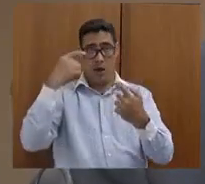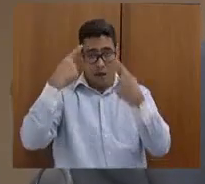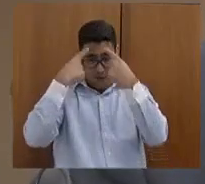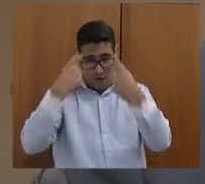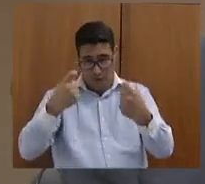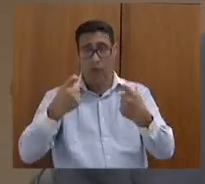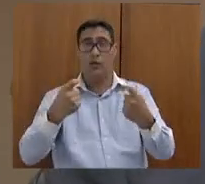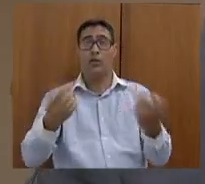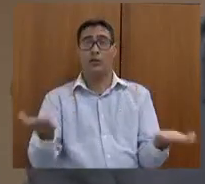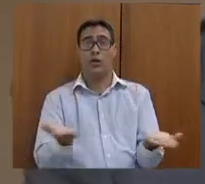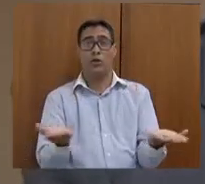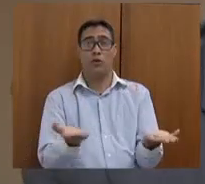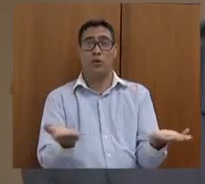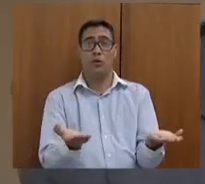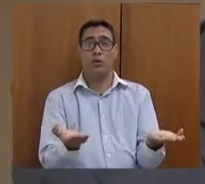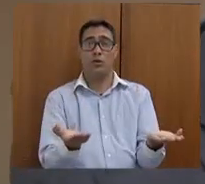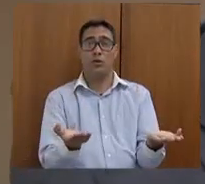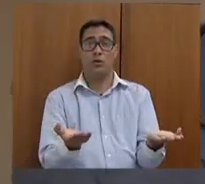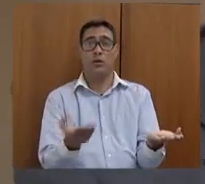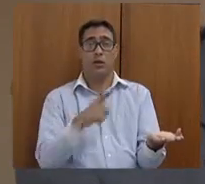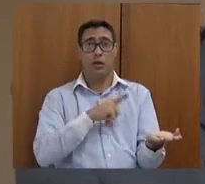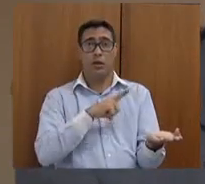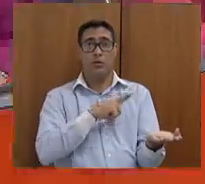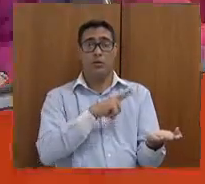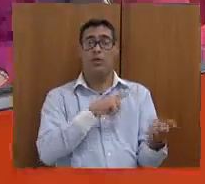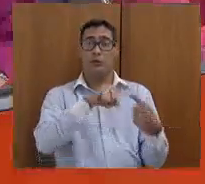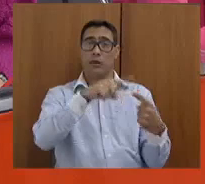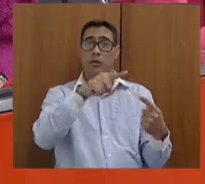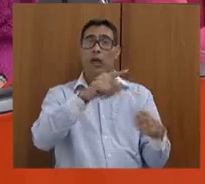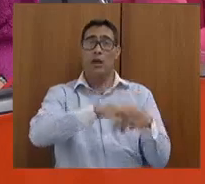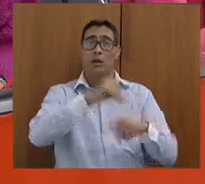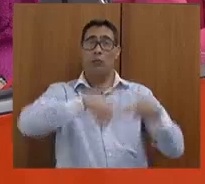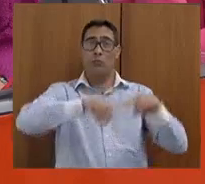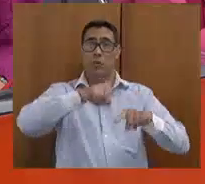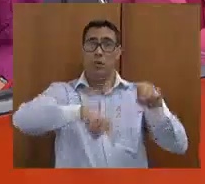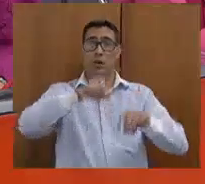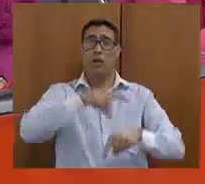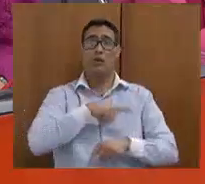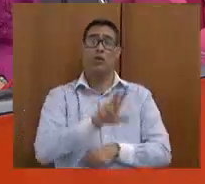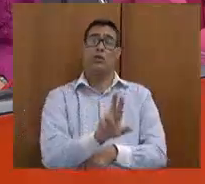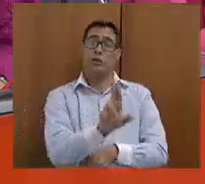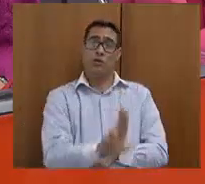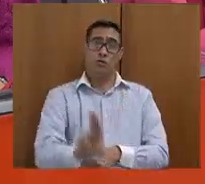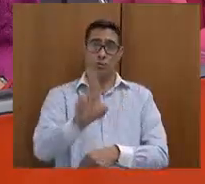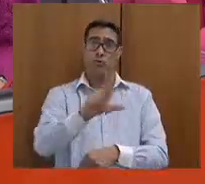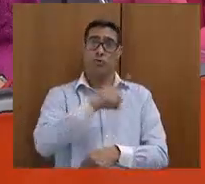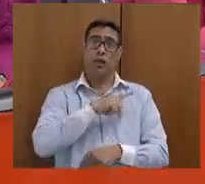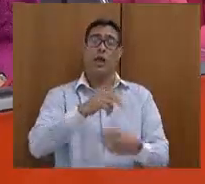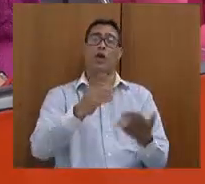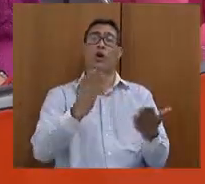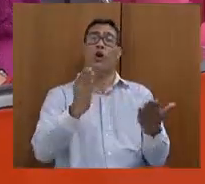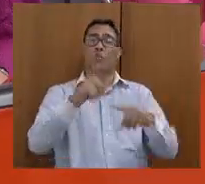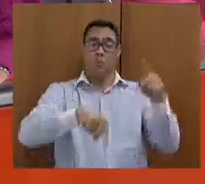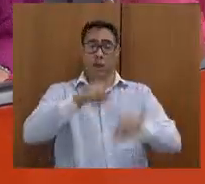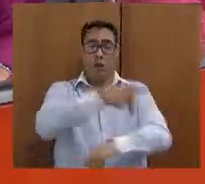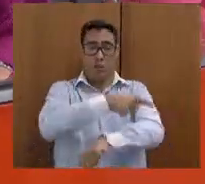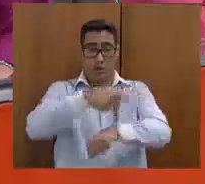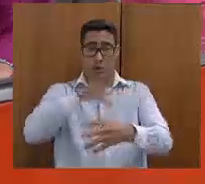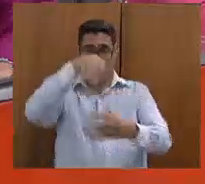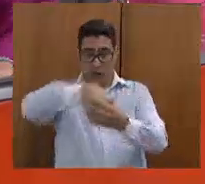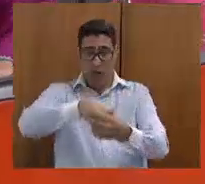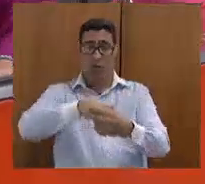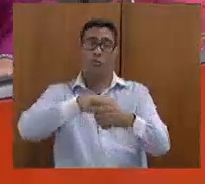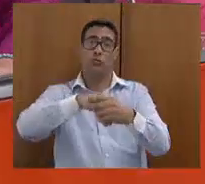acontecendo essa é exatamente é um material que nós trabalhamos que é o material pedagógico que está sendo implantado na rede